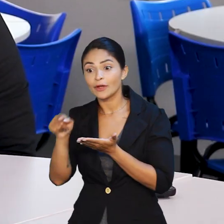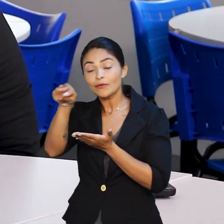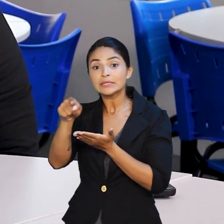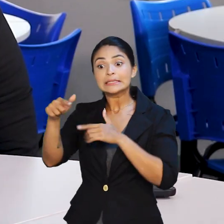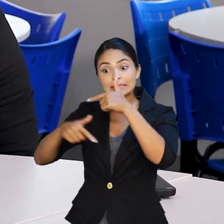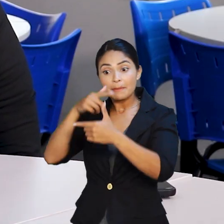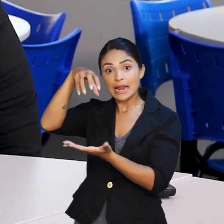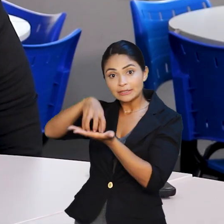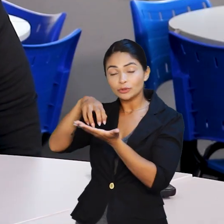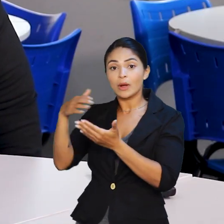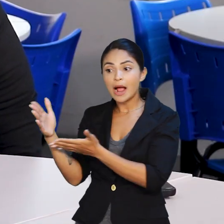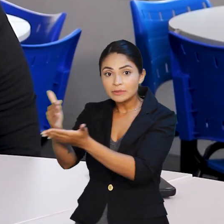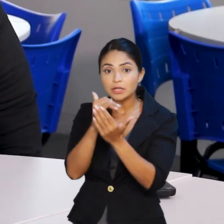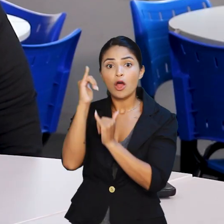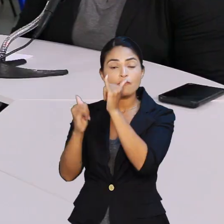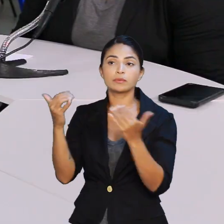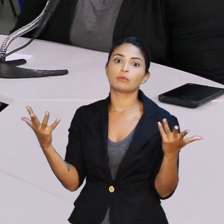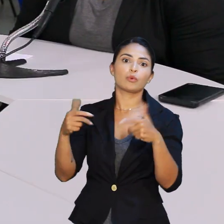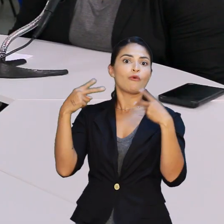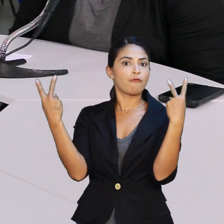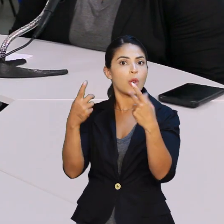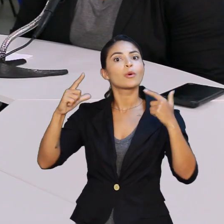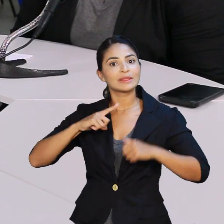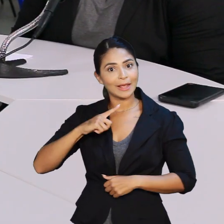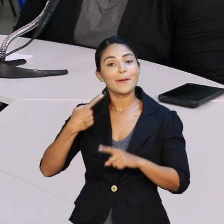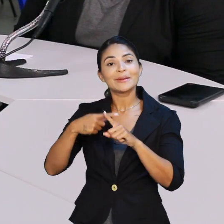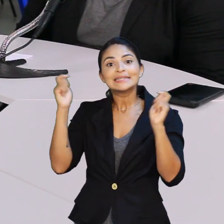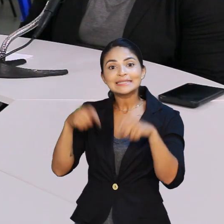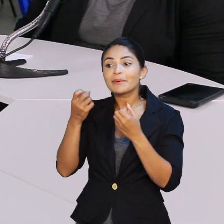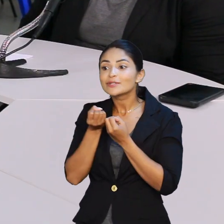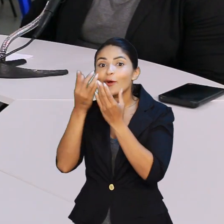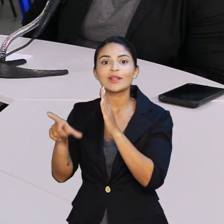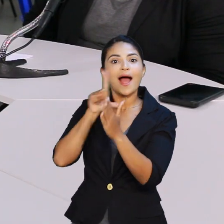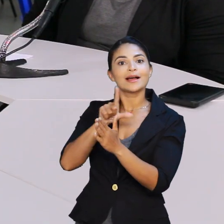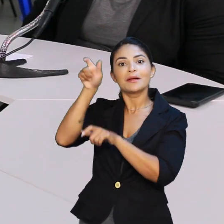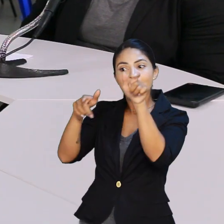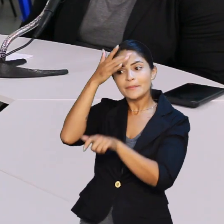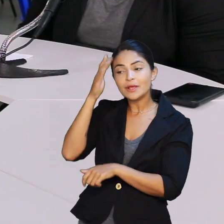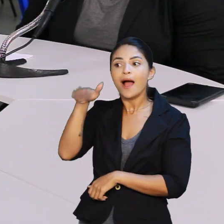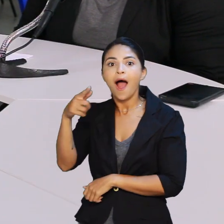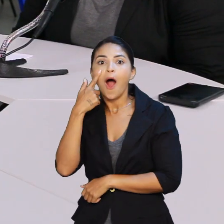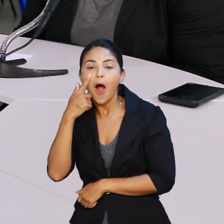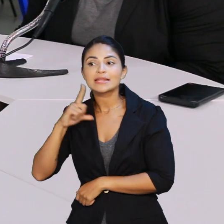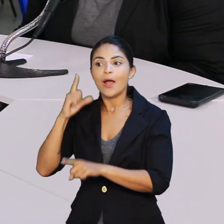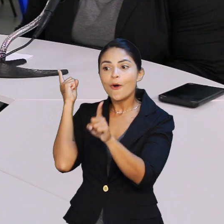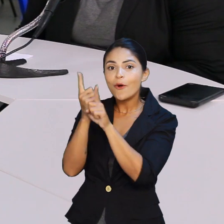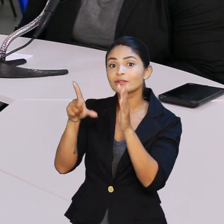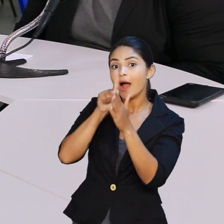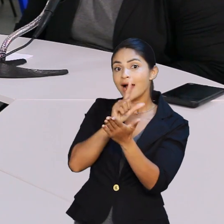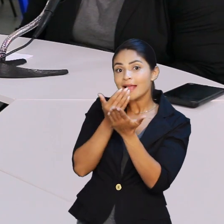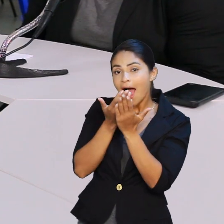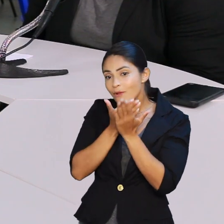essa informação é preciosíssima, porque você pode contar isso. É. Olha, aqui a gente tem um encontro antes das aulas começarem. Quando as